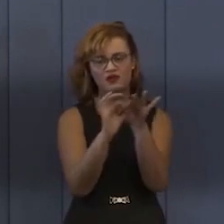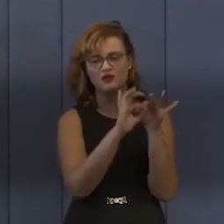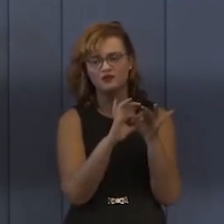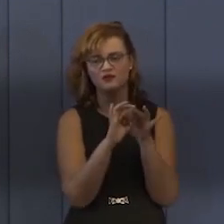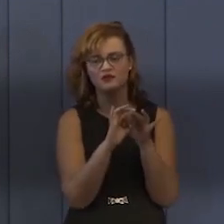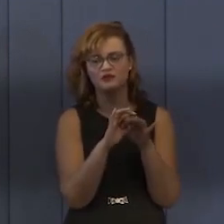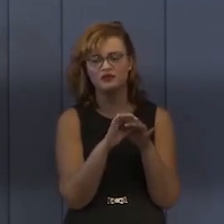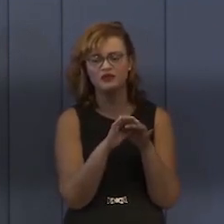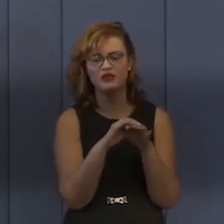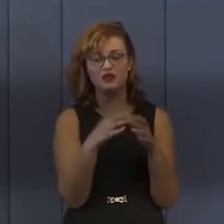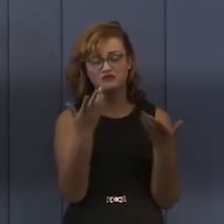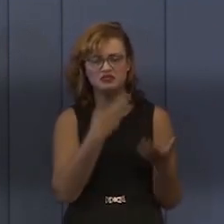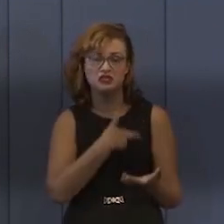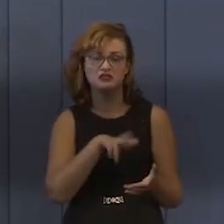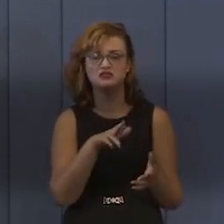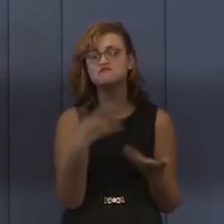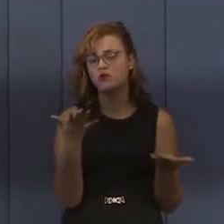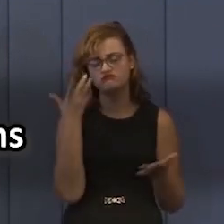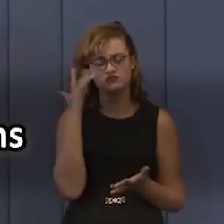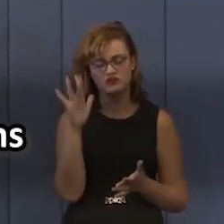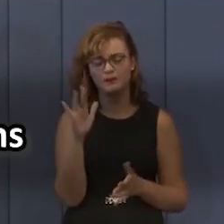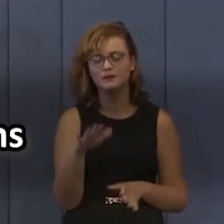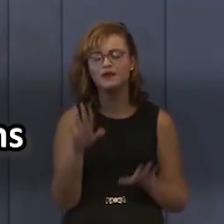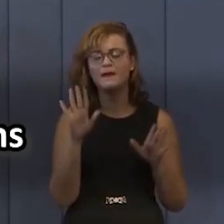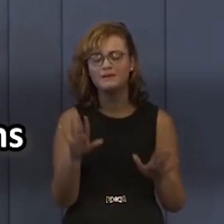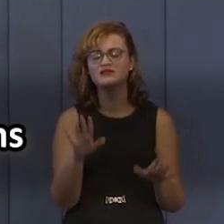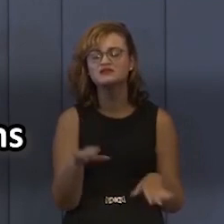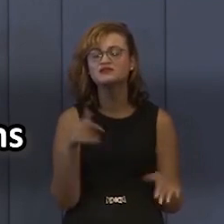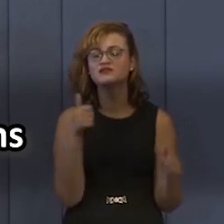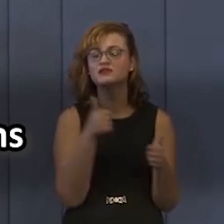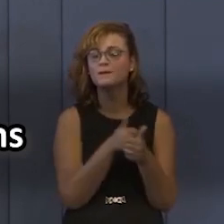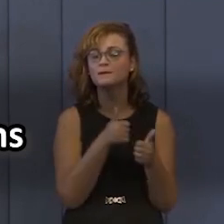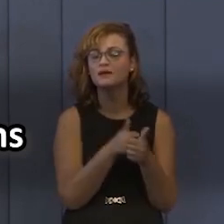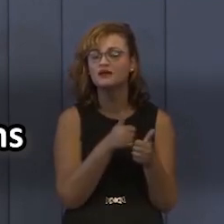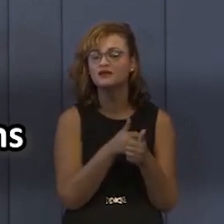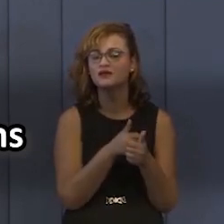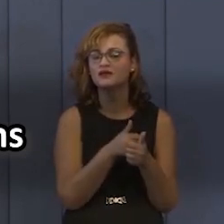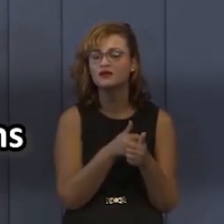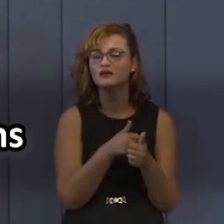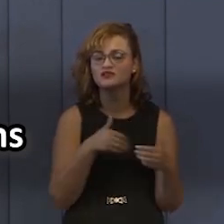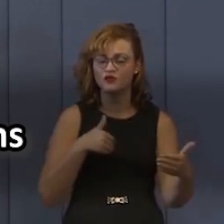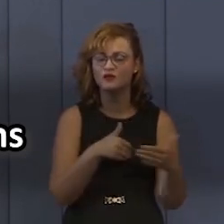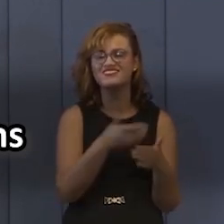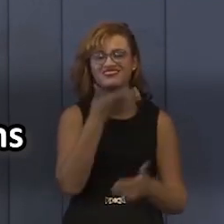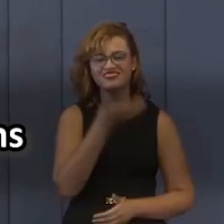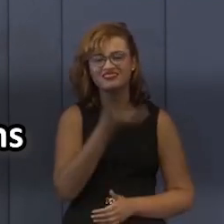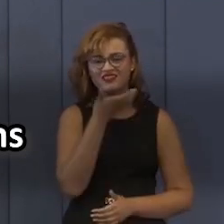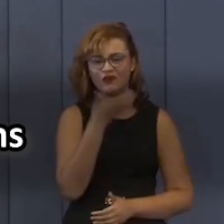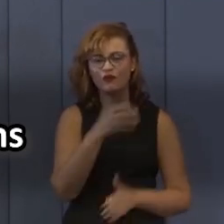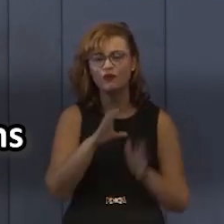que é a união de famílias. Não sei qual religião vocês seguem, mas como a gente está